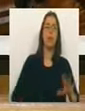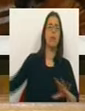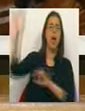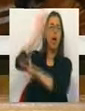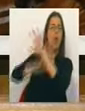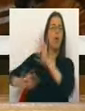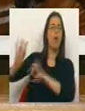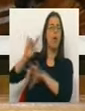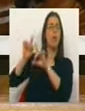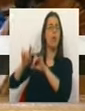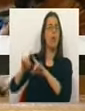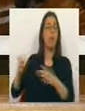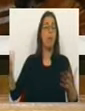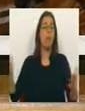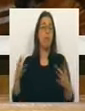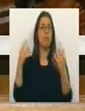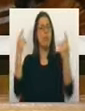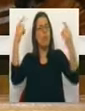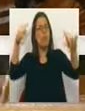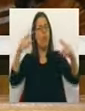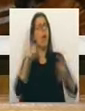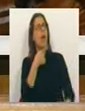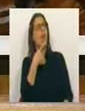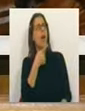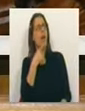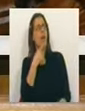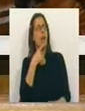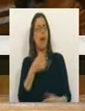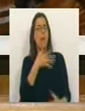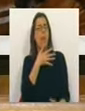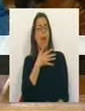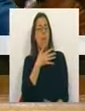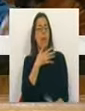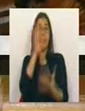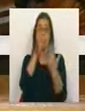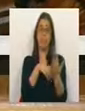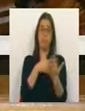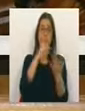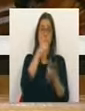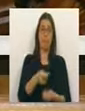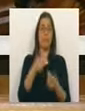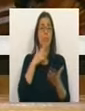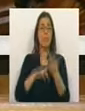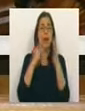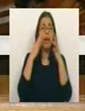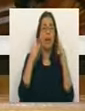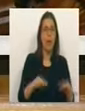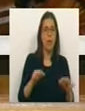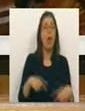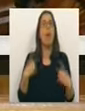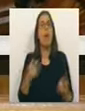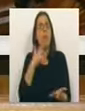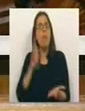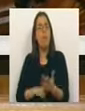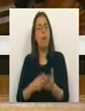Europa? É somente vir anunciar aos sete ventos um plano de agricultura biológica e depois não